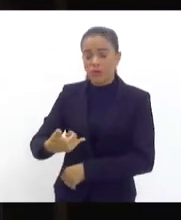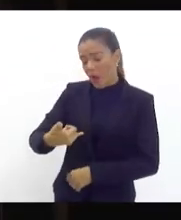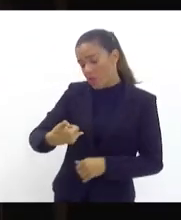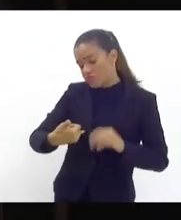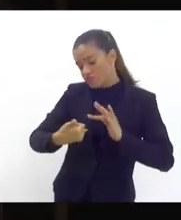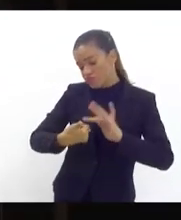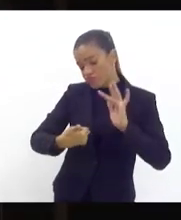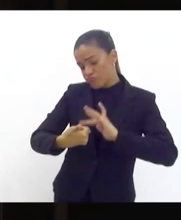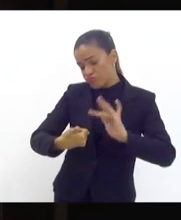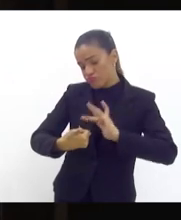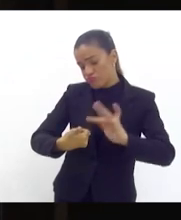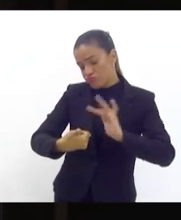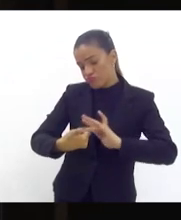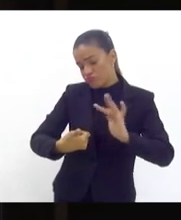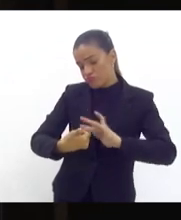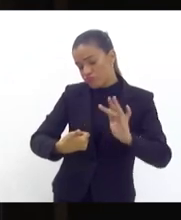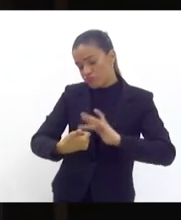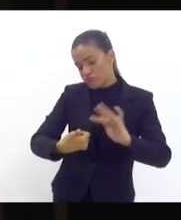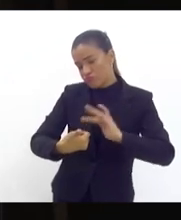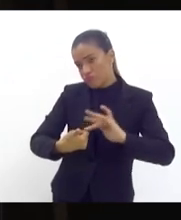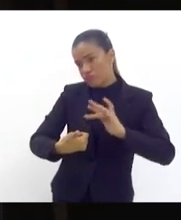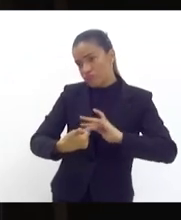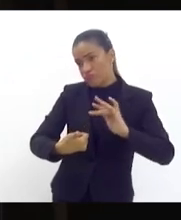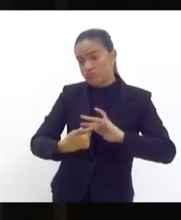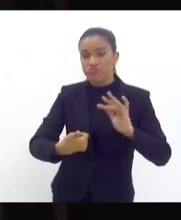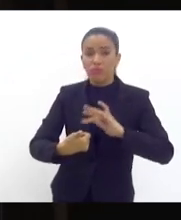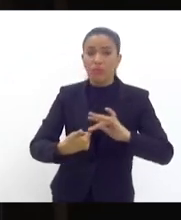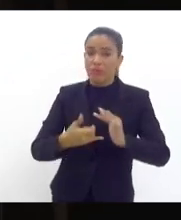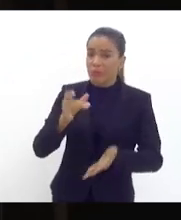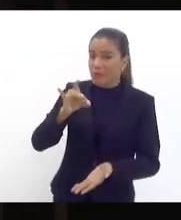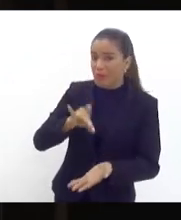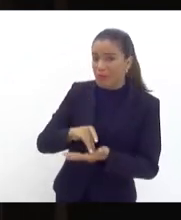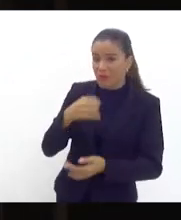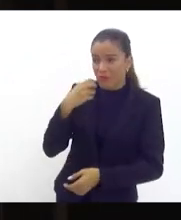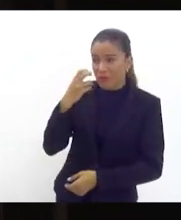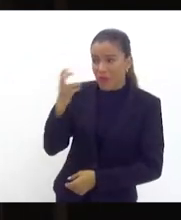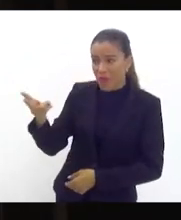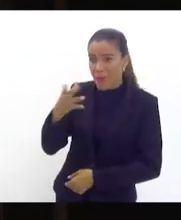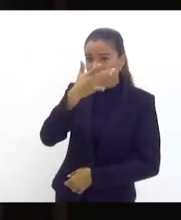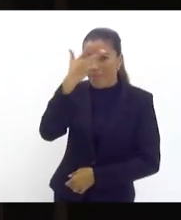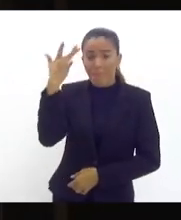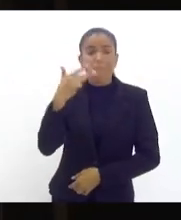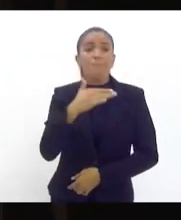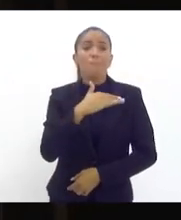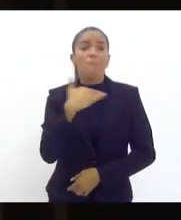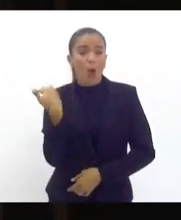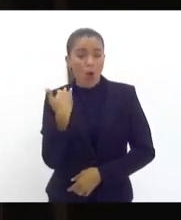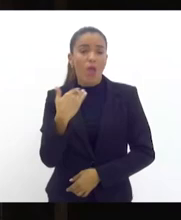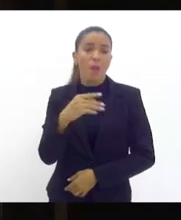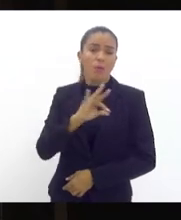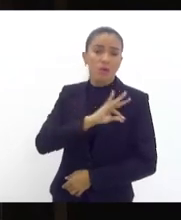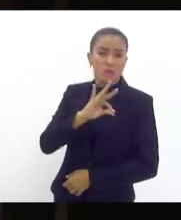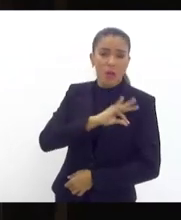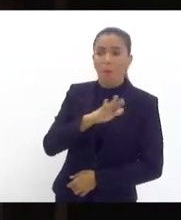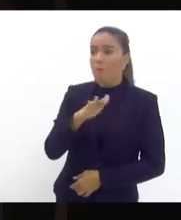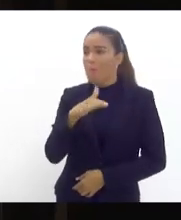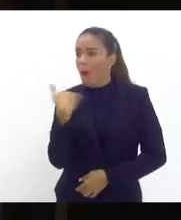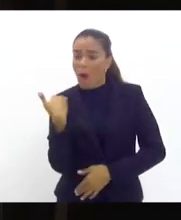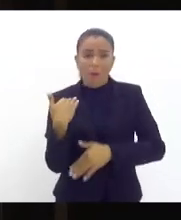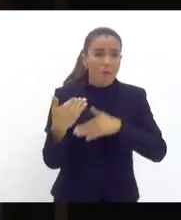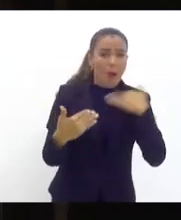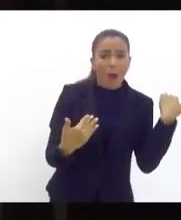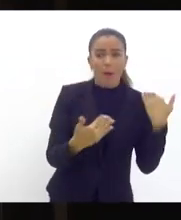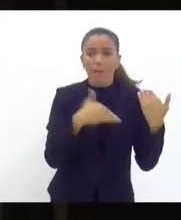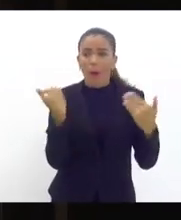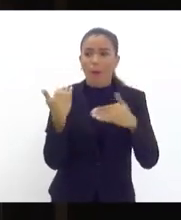na mão fica brincando ali na realidade e aí a gente vê morre é policial morre não sei o quê morre porque